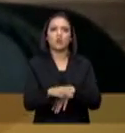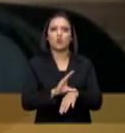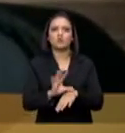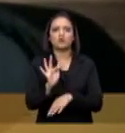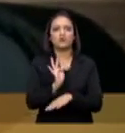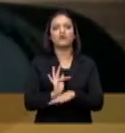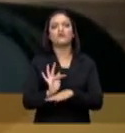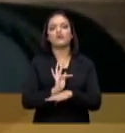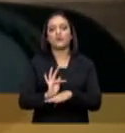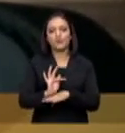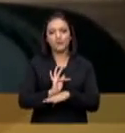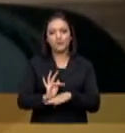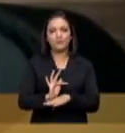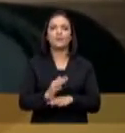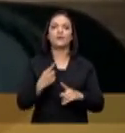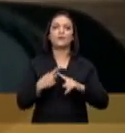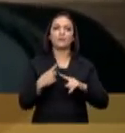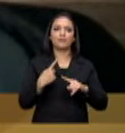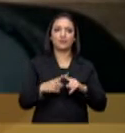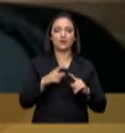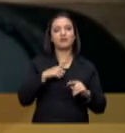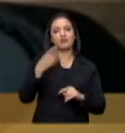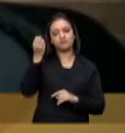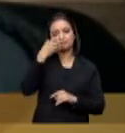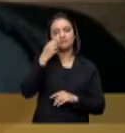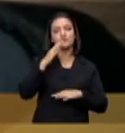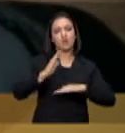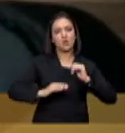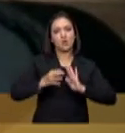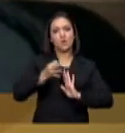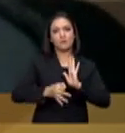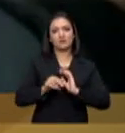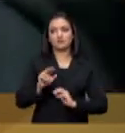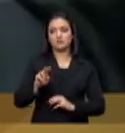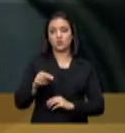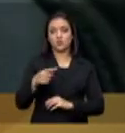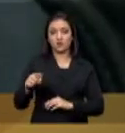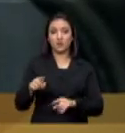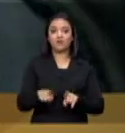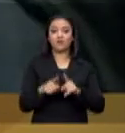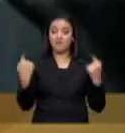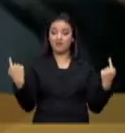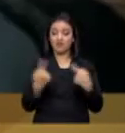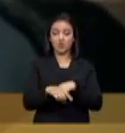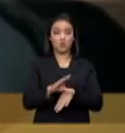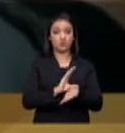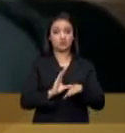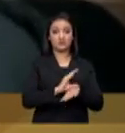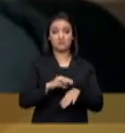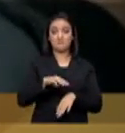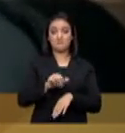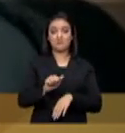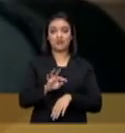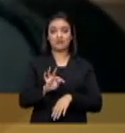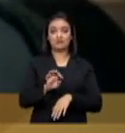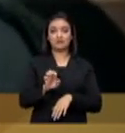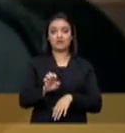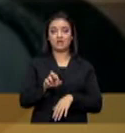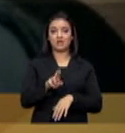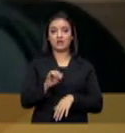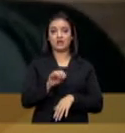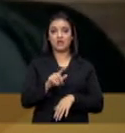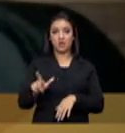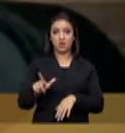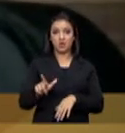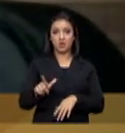da usurpação da competência privativa da União e inconstitucionalidades materiais ante a